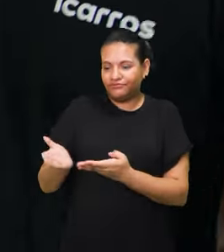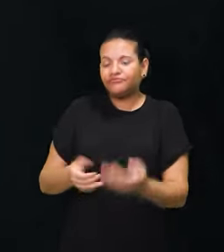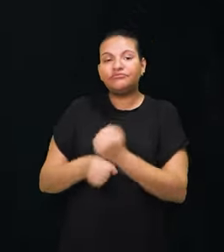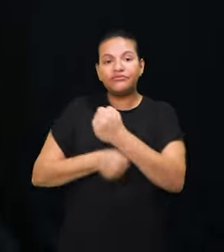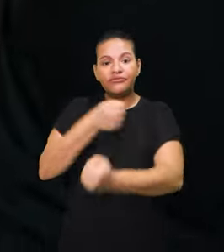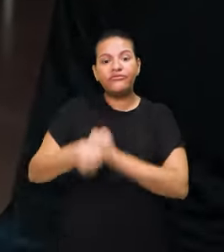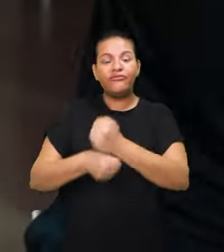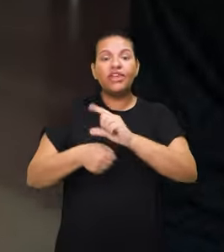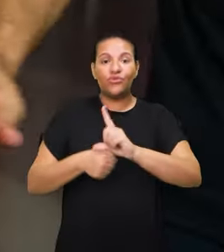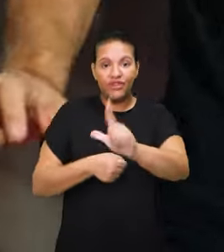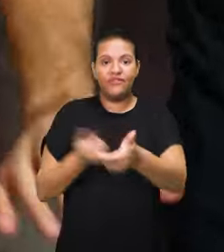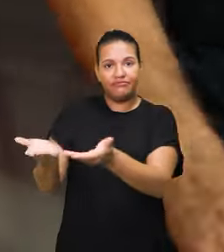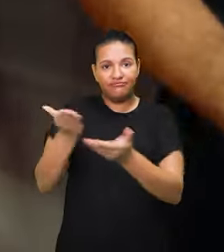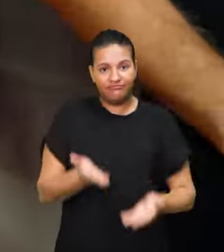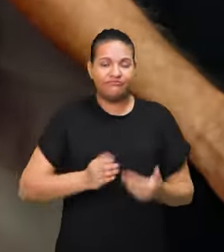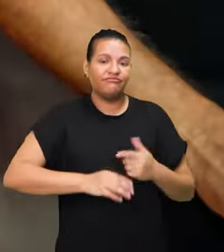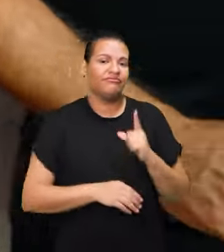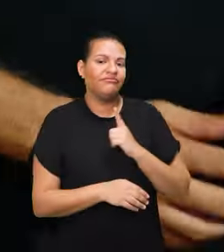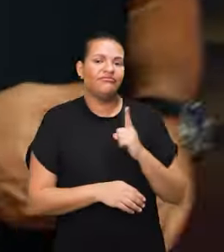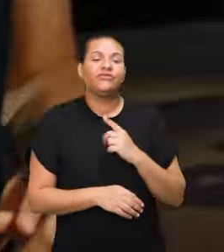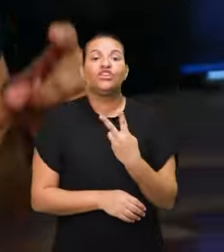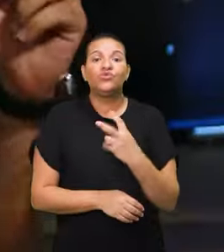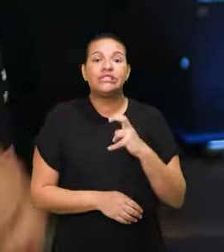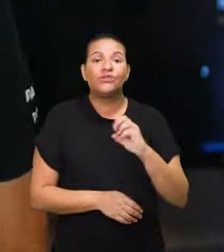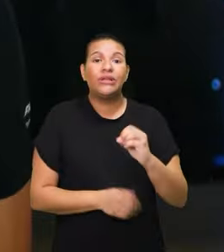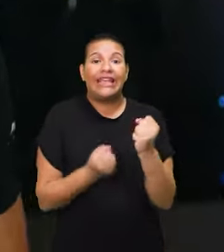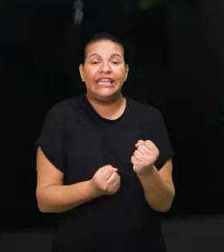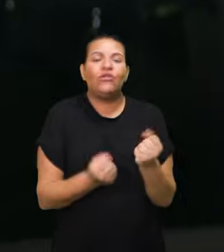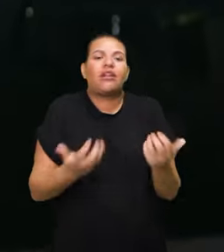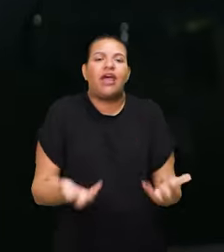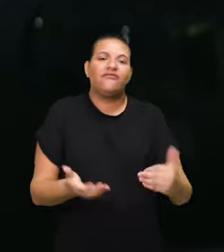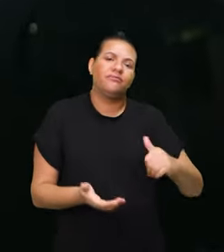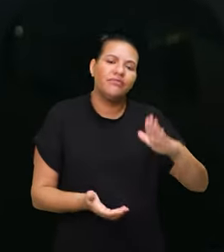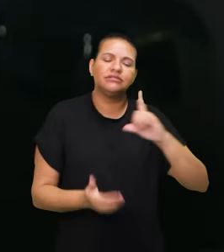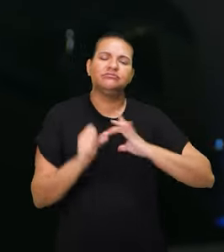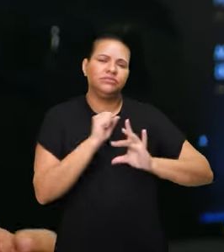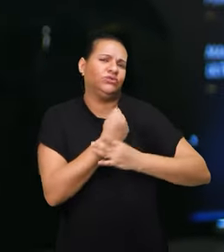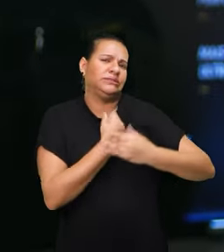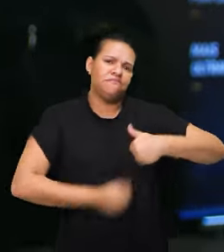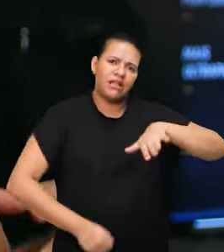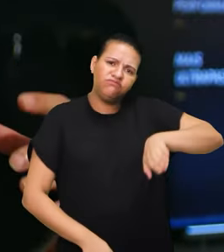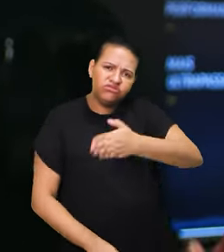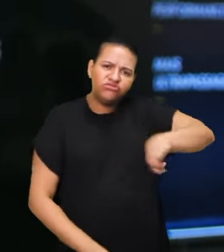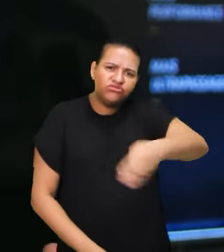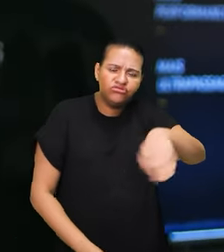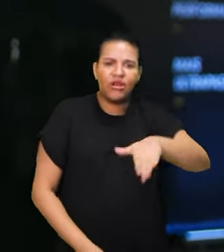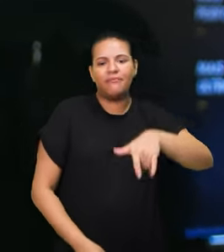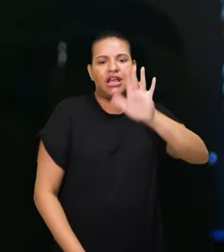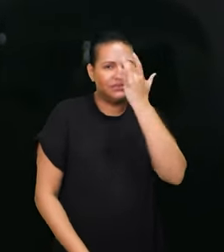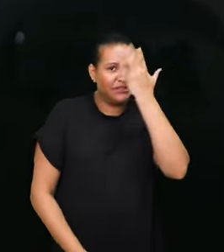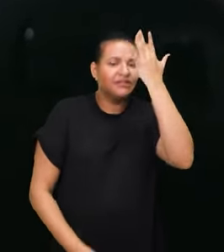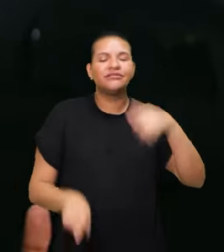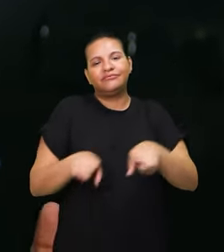já recebe no ano que vem essa é a grande notícia muita tecnologia um carro 250 kg mais leve com mais segurança mais performance